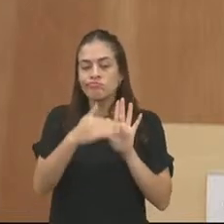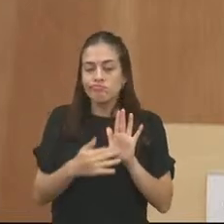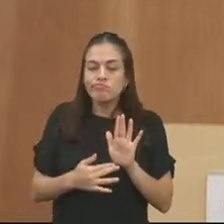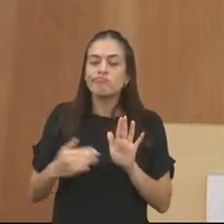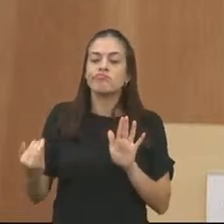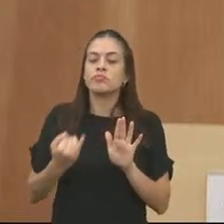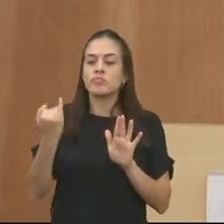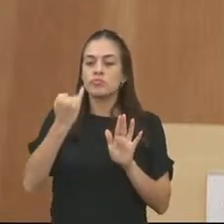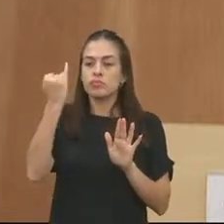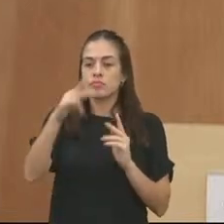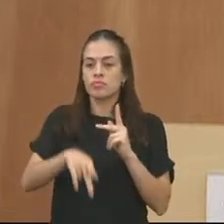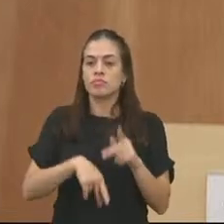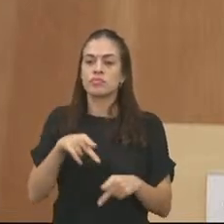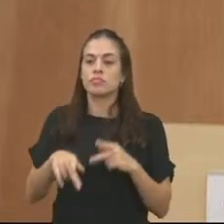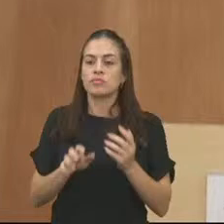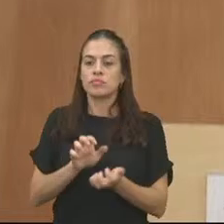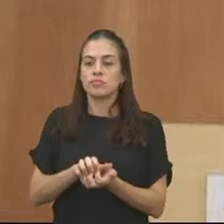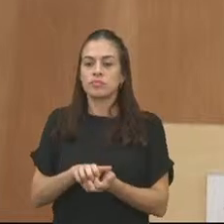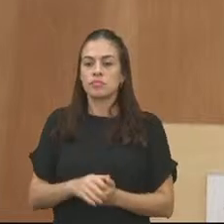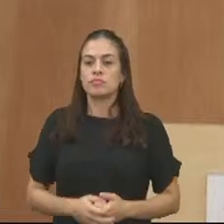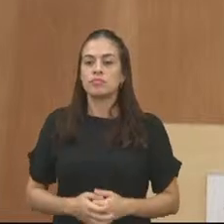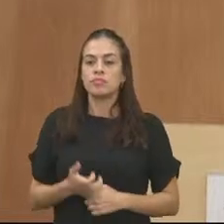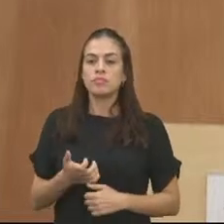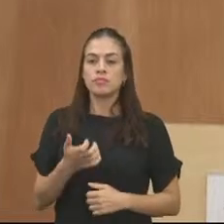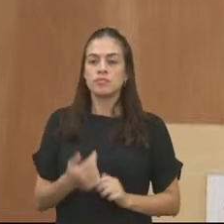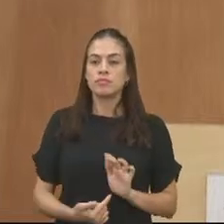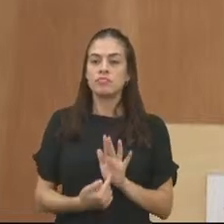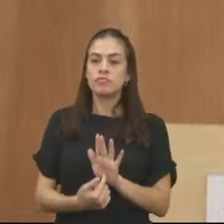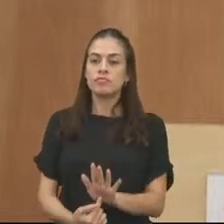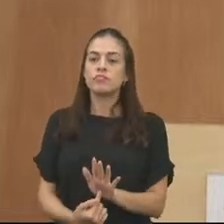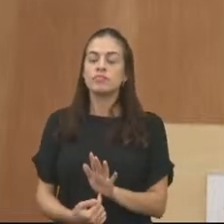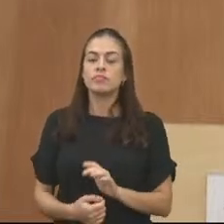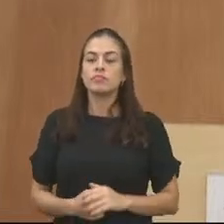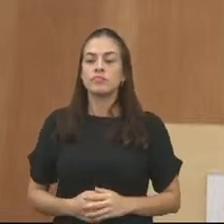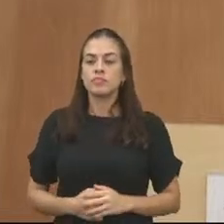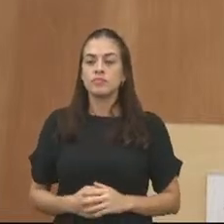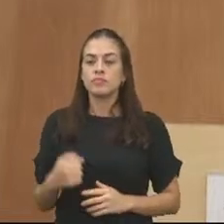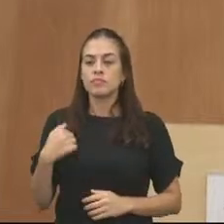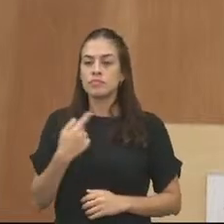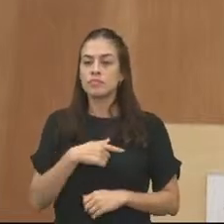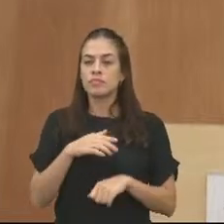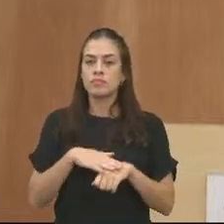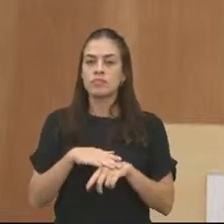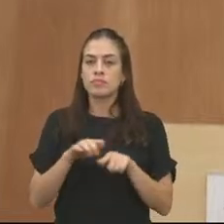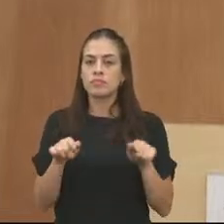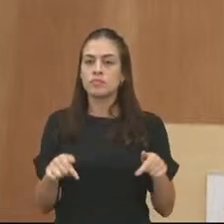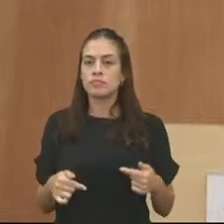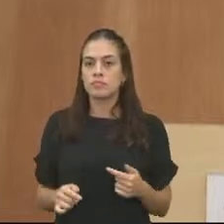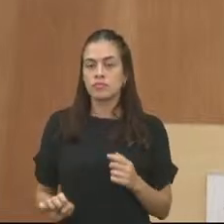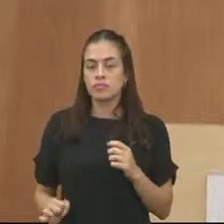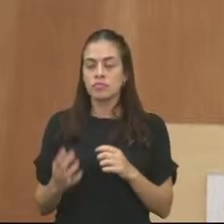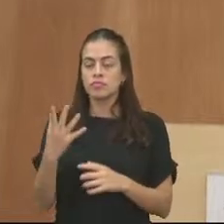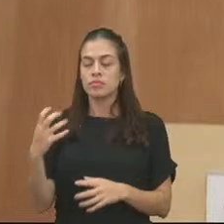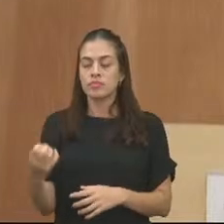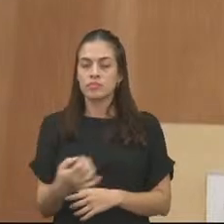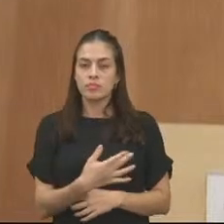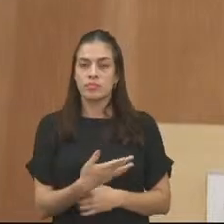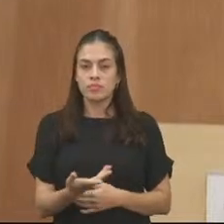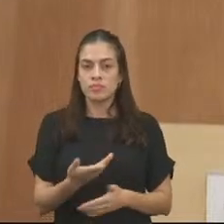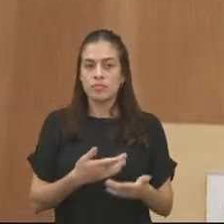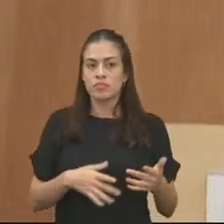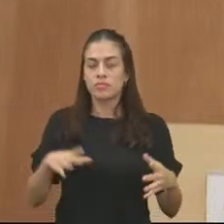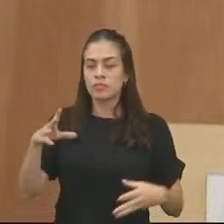para a população de Jacareí. Eu quero destacar que a gente faz no Gabinete da Renovação o resumo